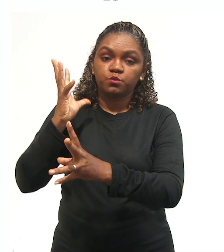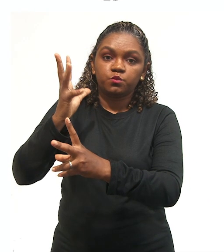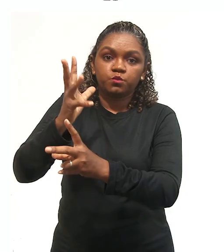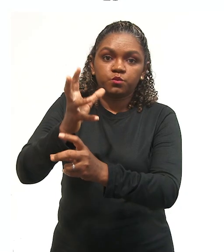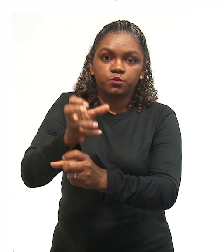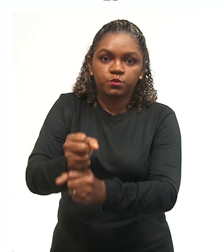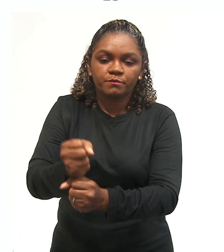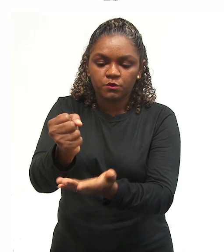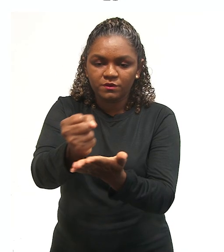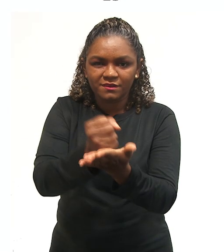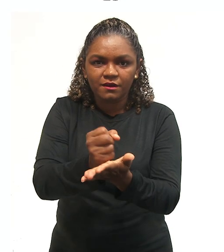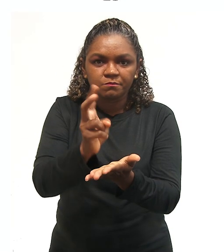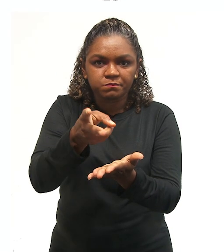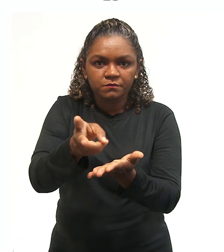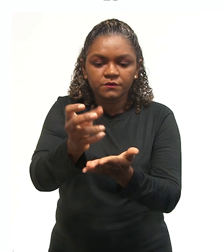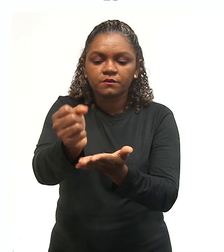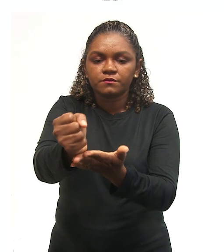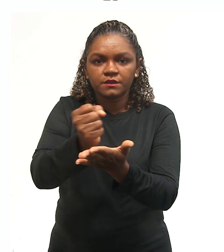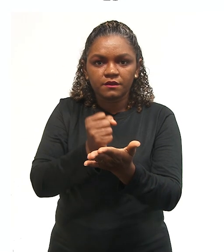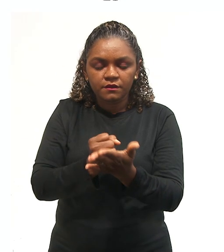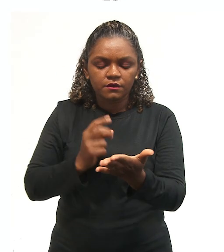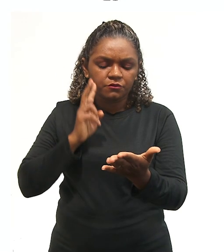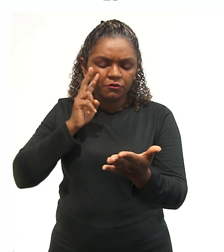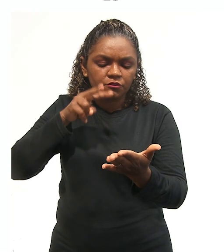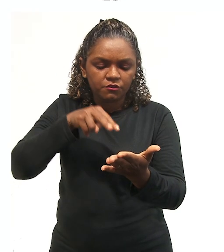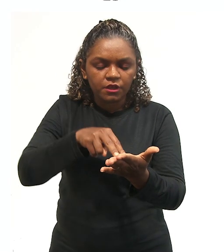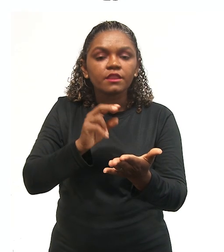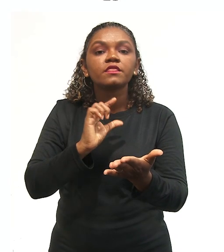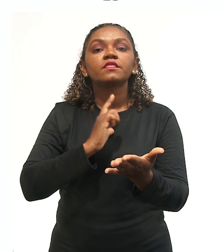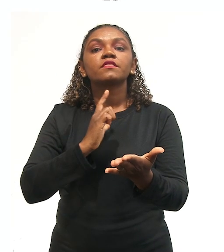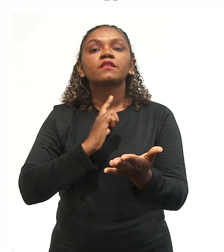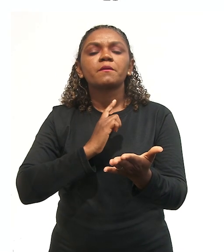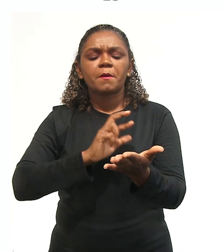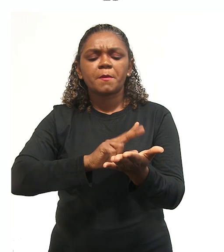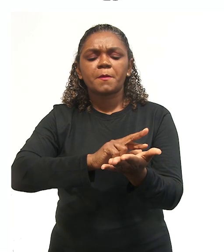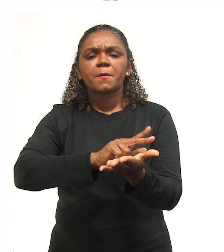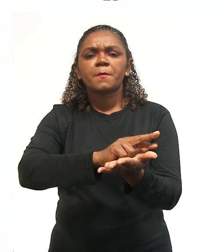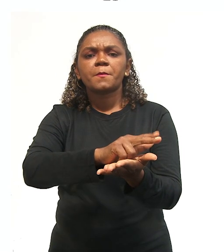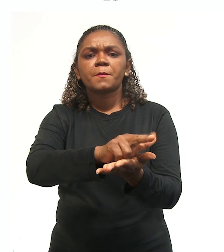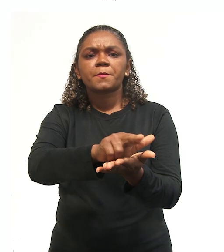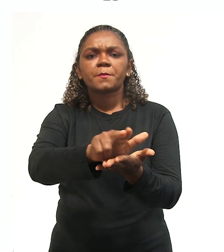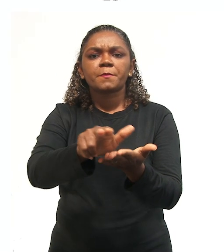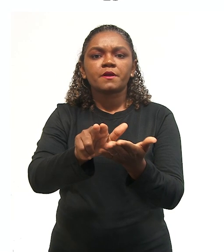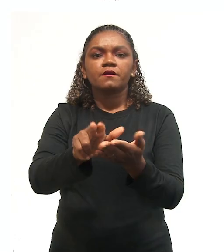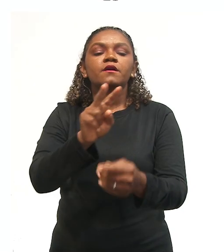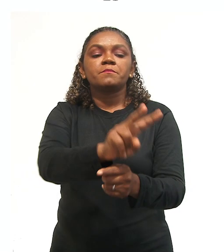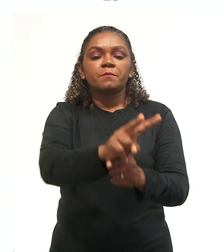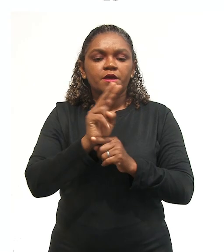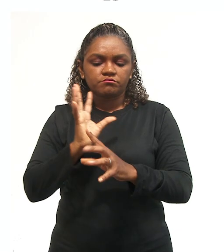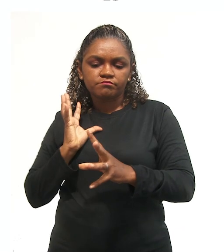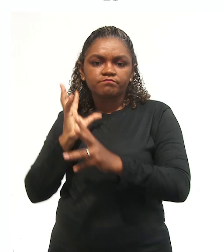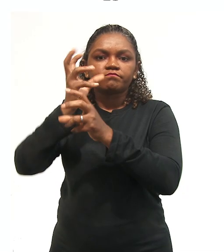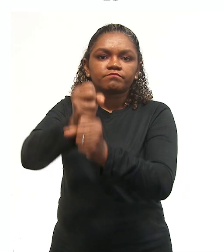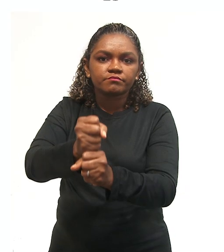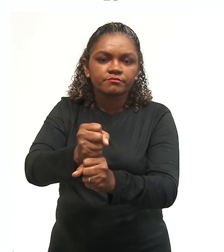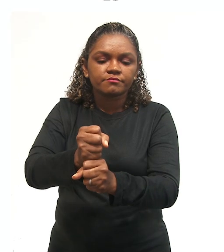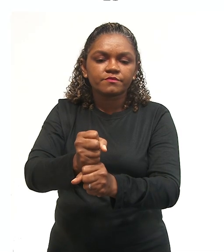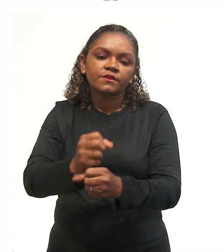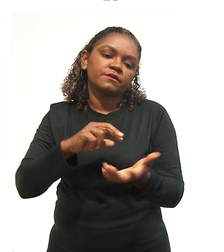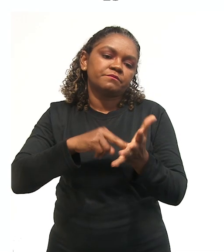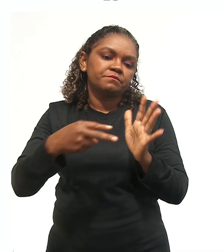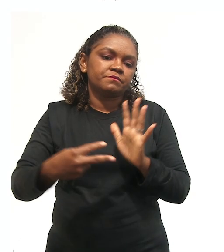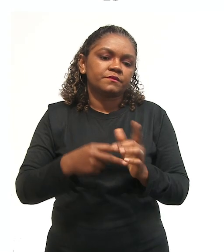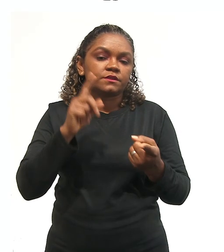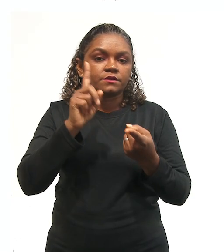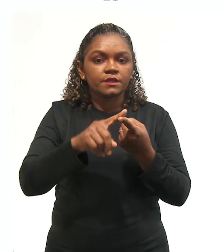os acréscimos contratuais e demais obrigações realizados em conjunto com o empréstimo,